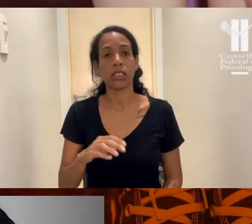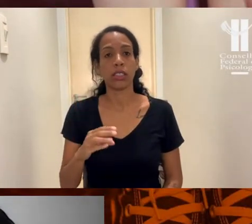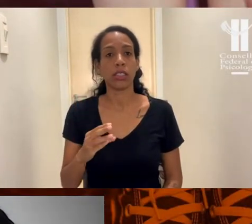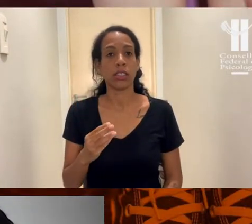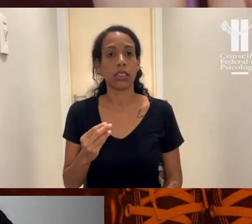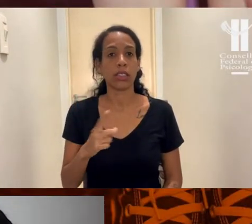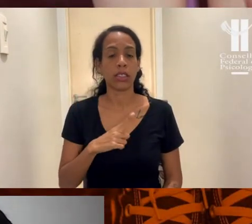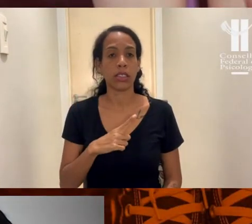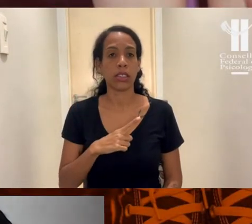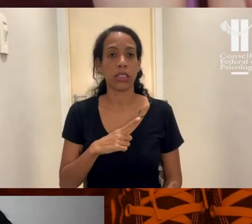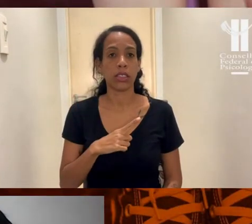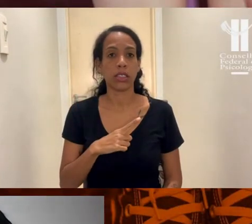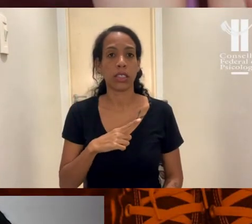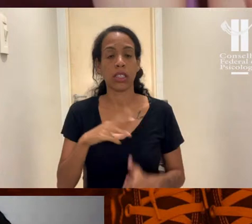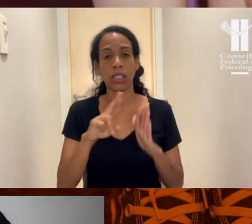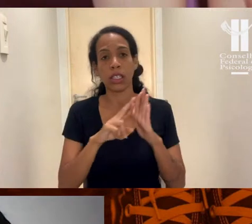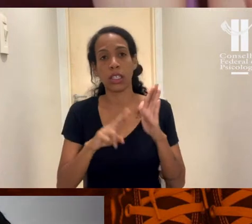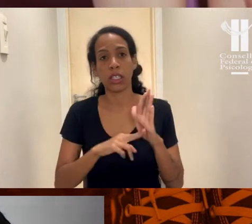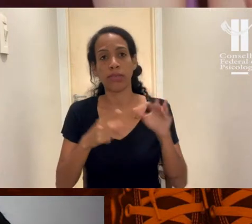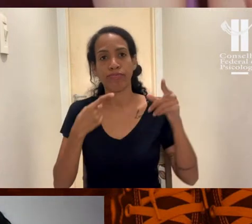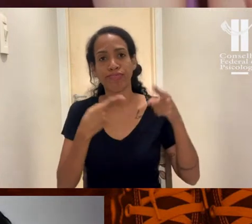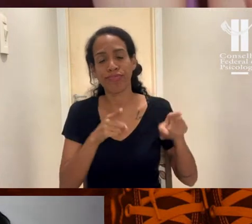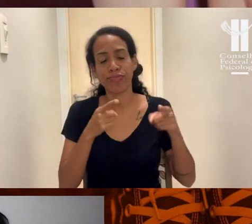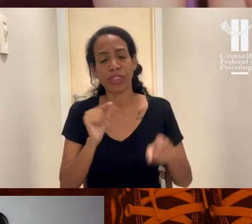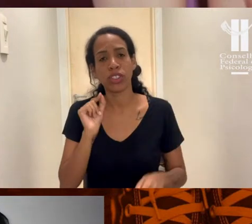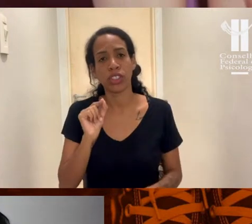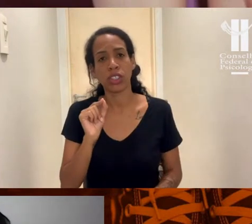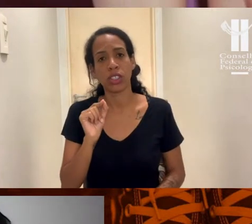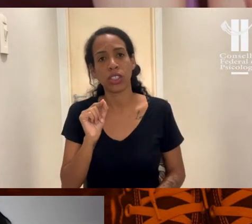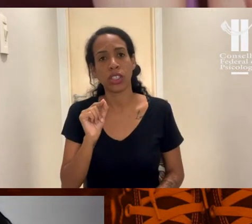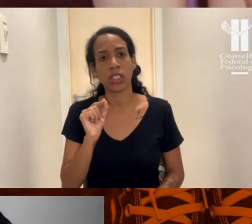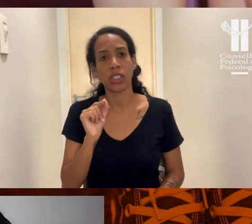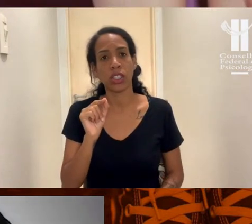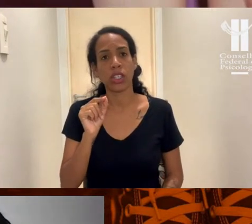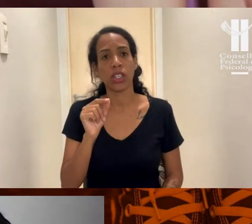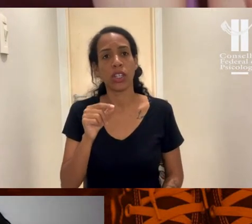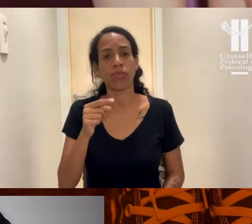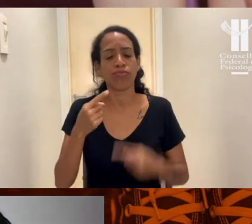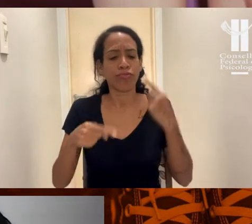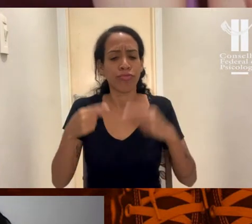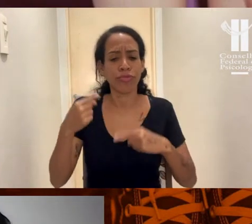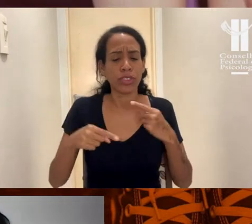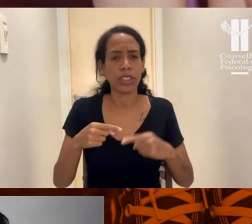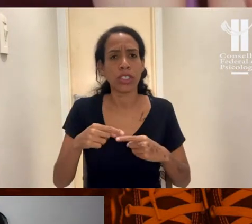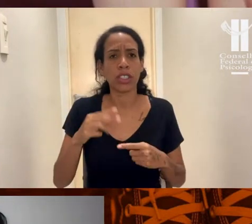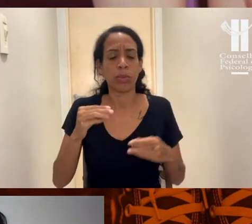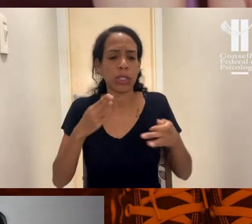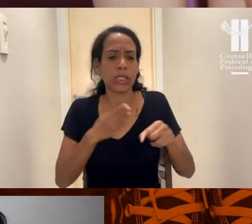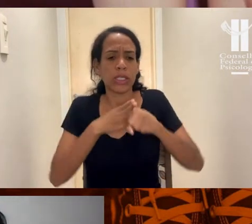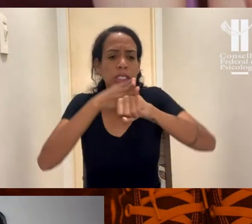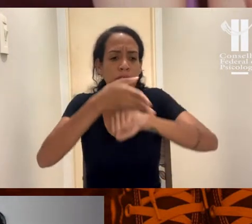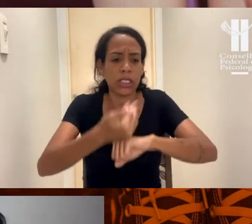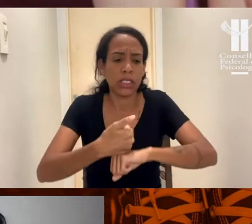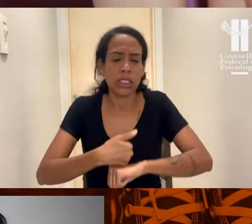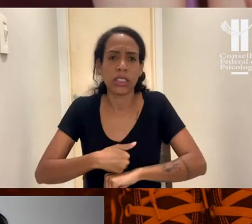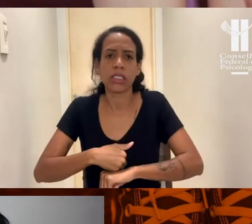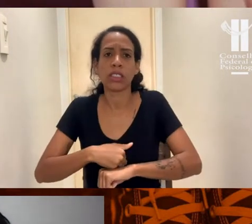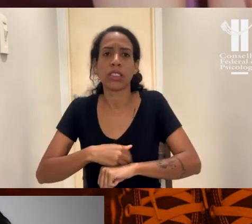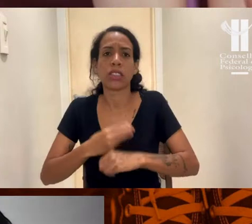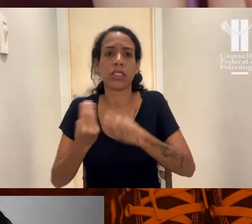aspectos que a nossa resolução critica é esse punitivismo, né, que muitas vezes atravessa os